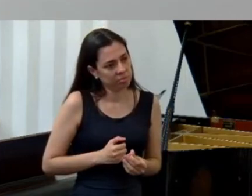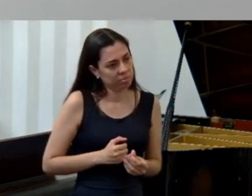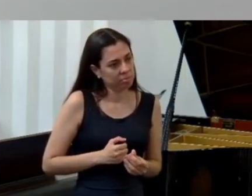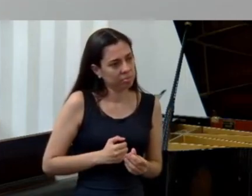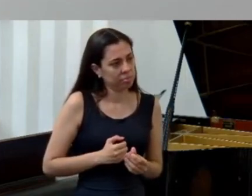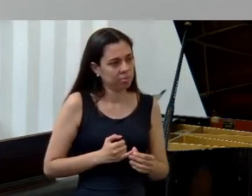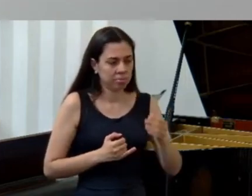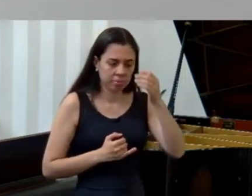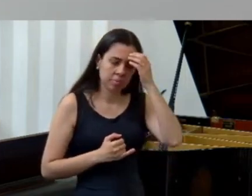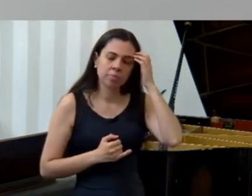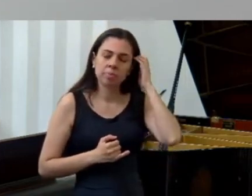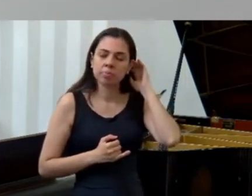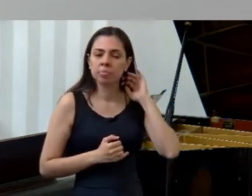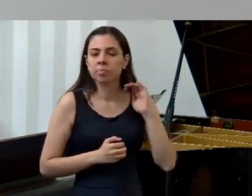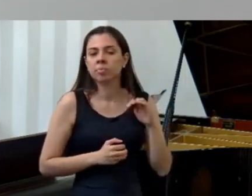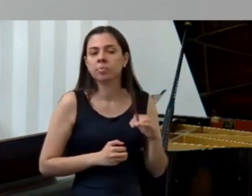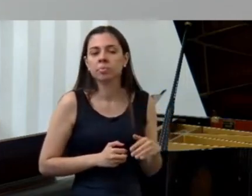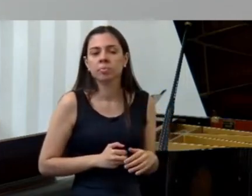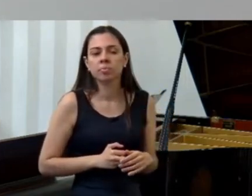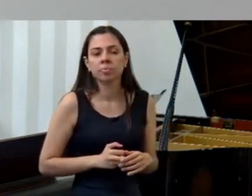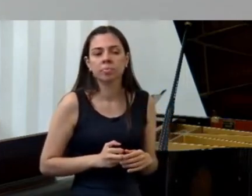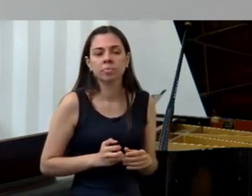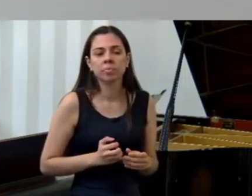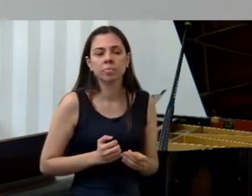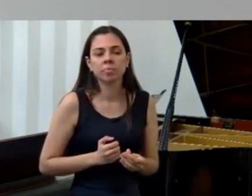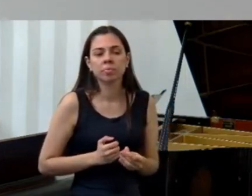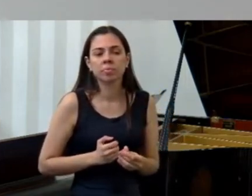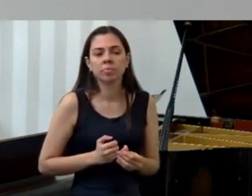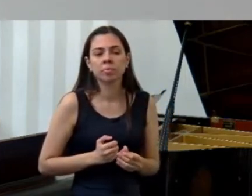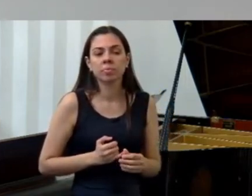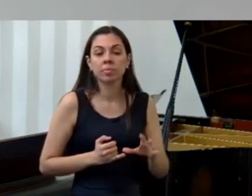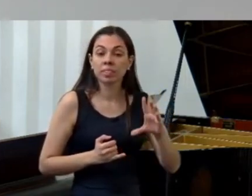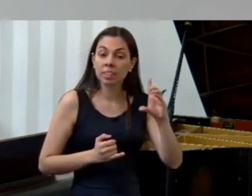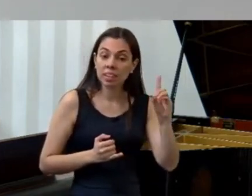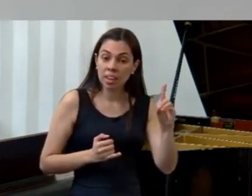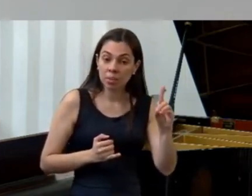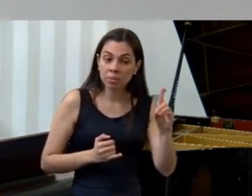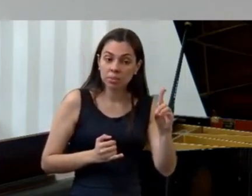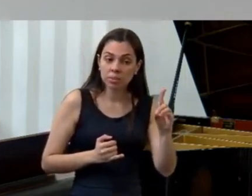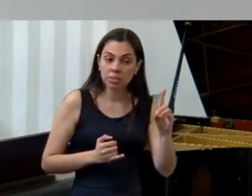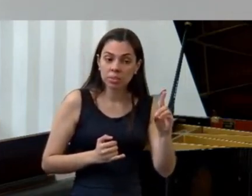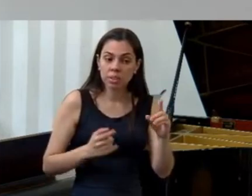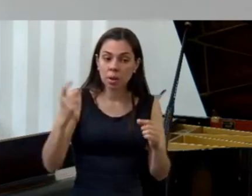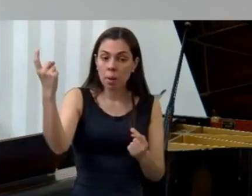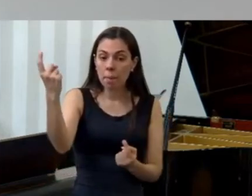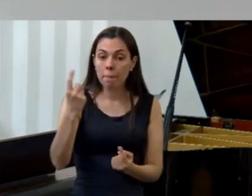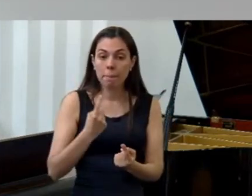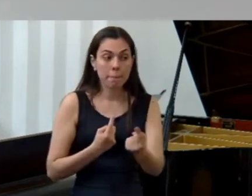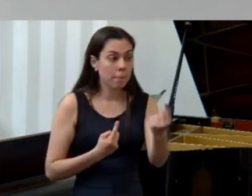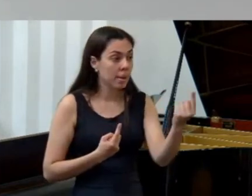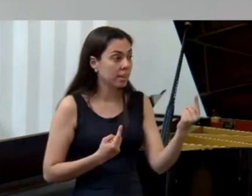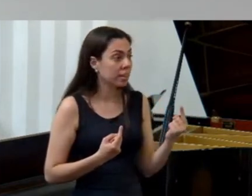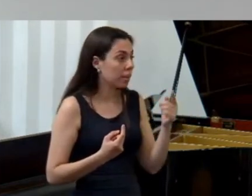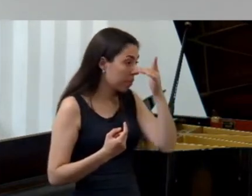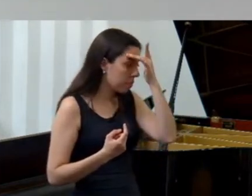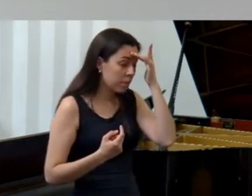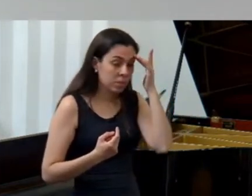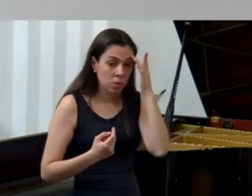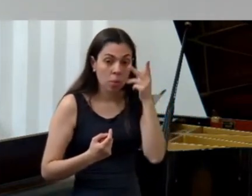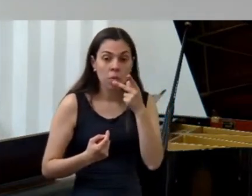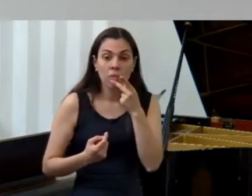Quantas vezes Deus enviou anjos na nossa vida para dizer, come,